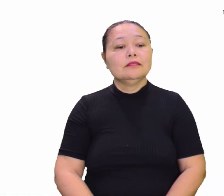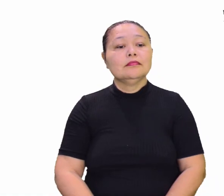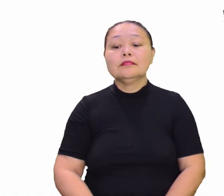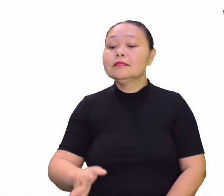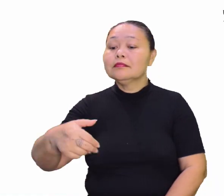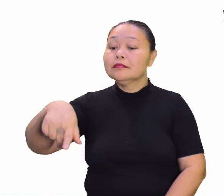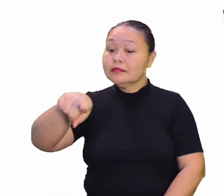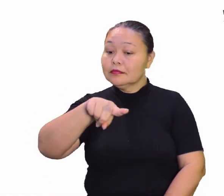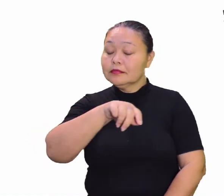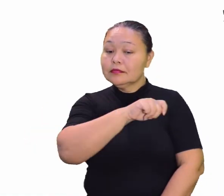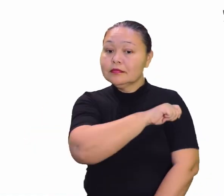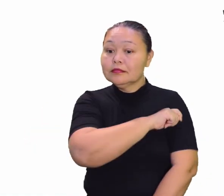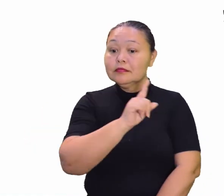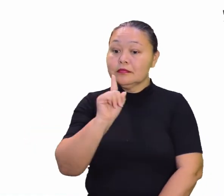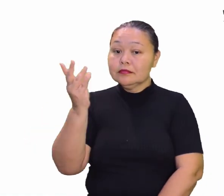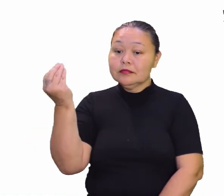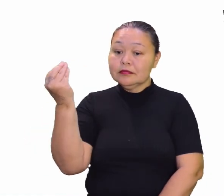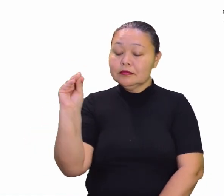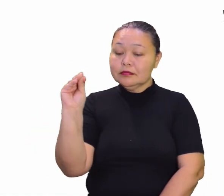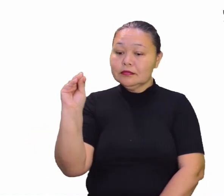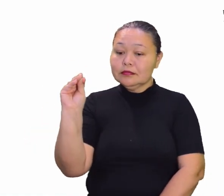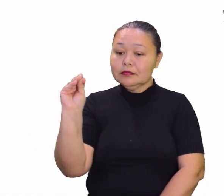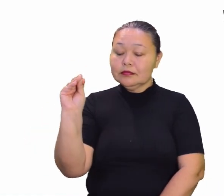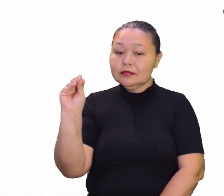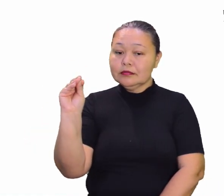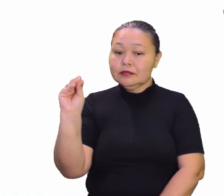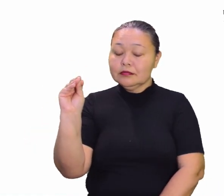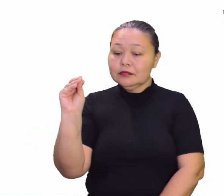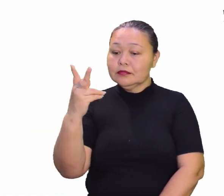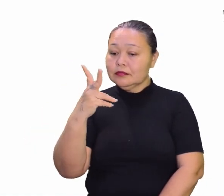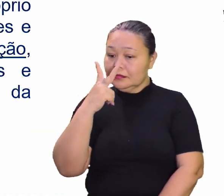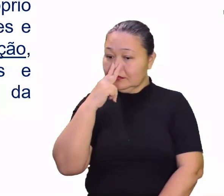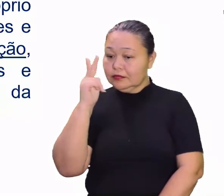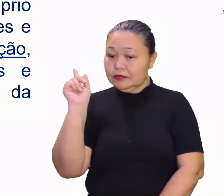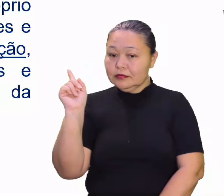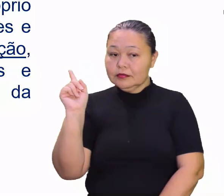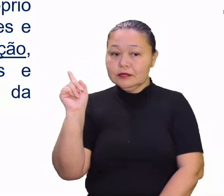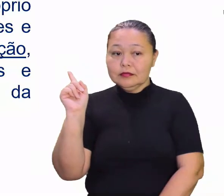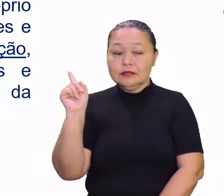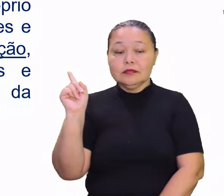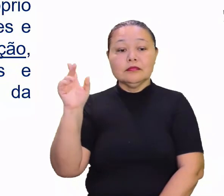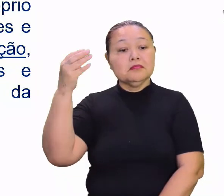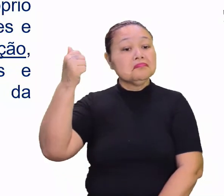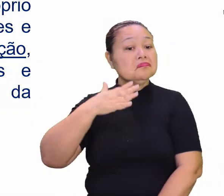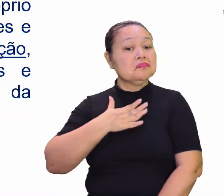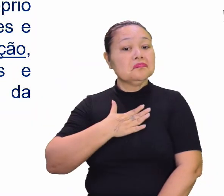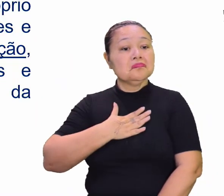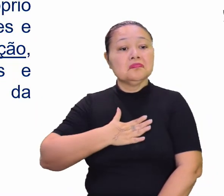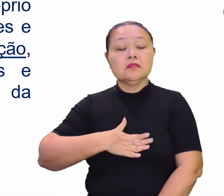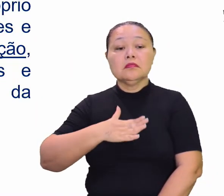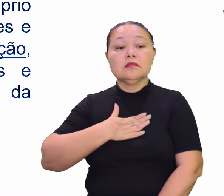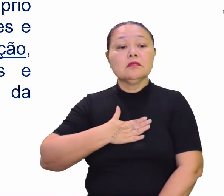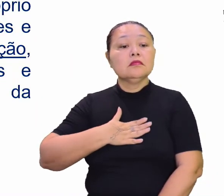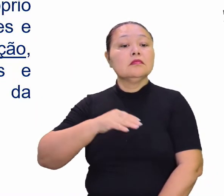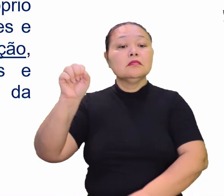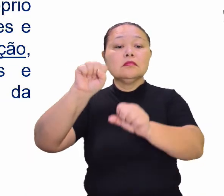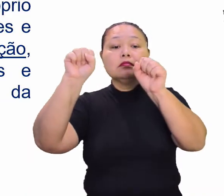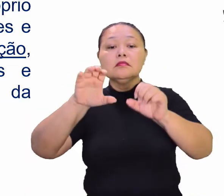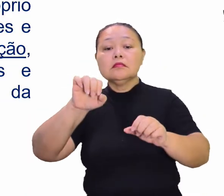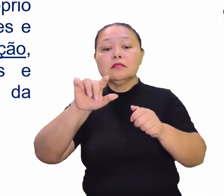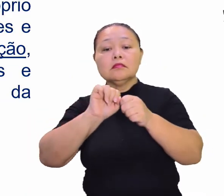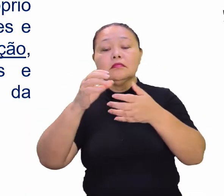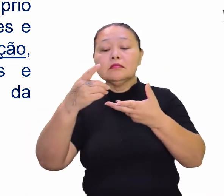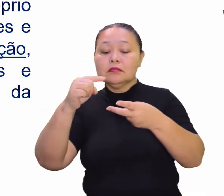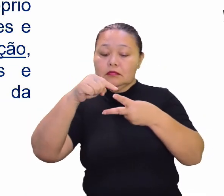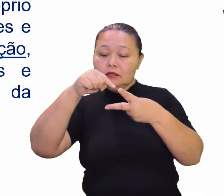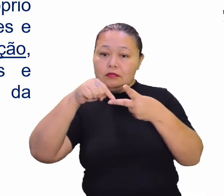Meu querido aluno, se você colocou assuntos parecidos com isso aqui, ó, tá tranquilo. O sistema colonial